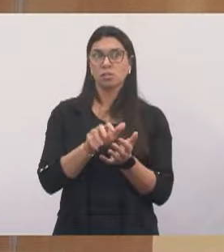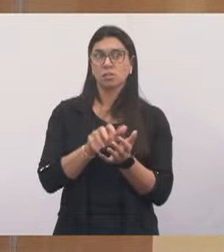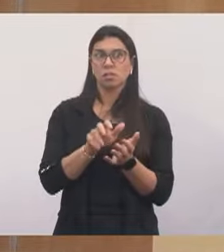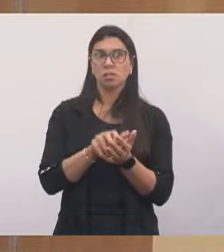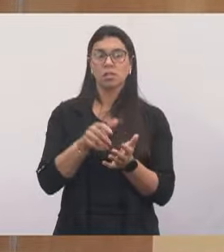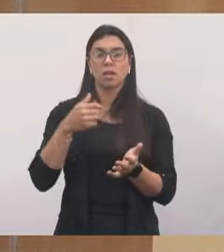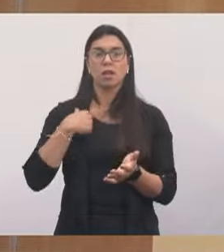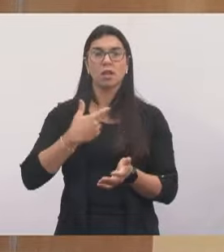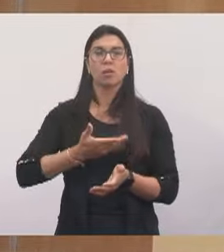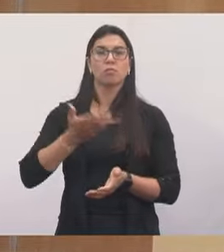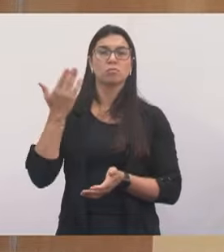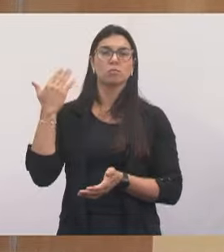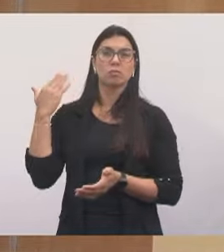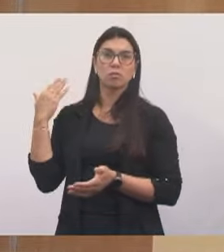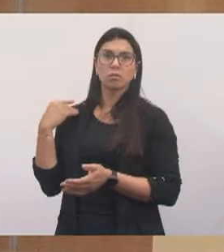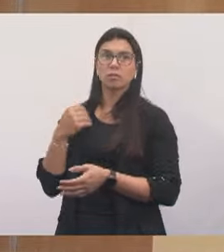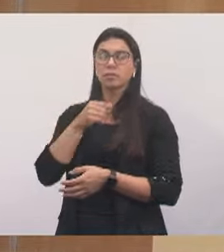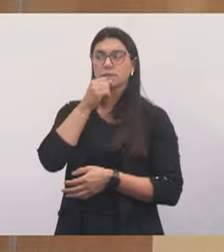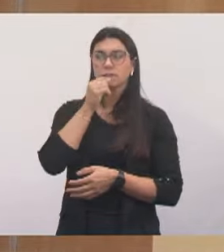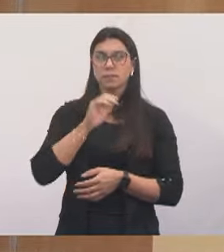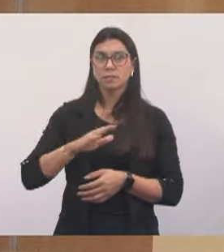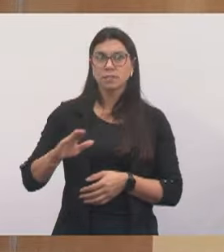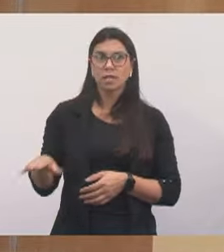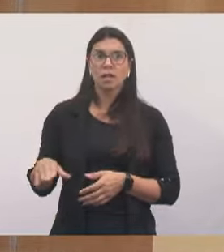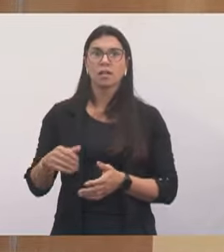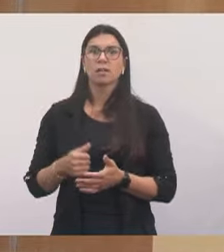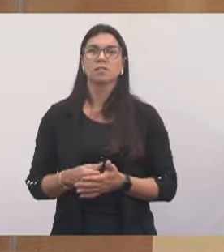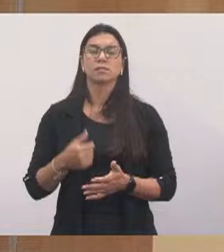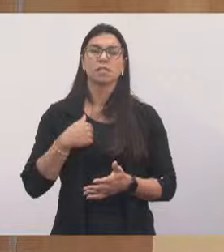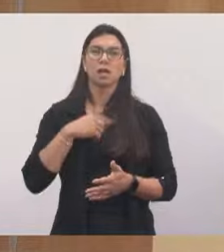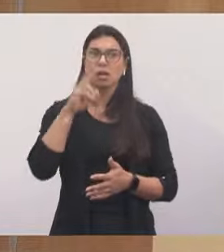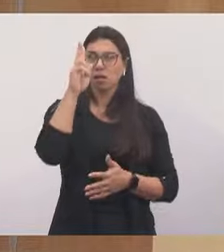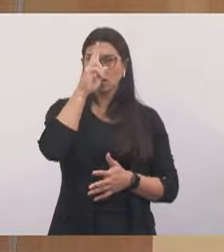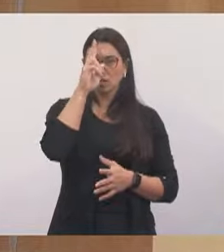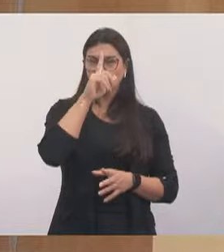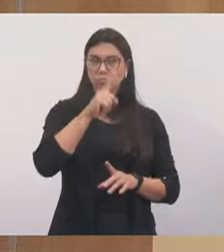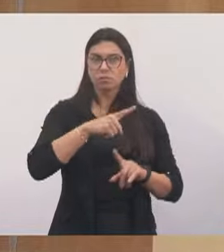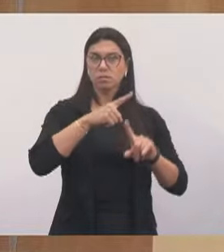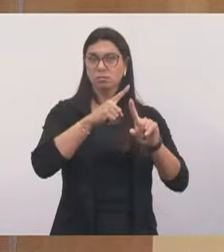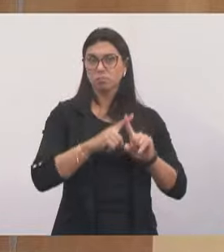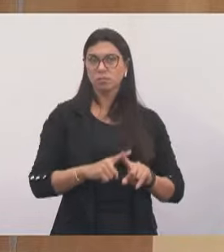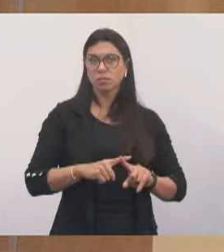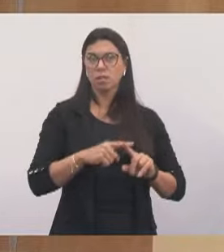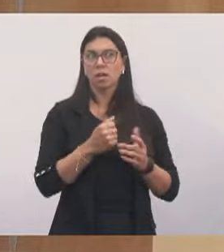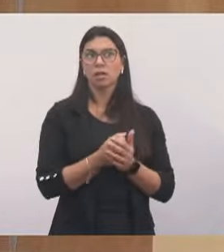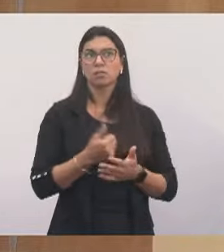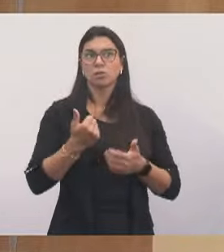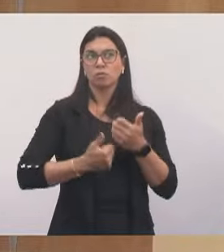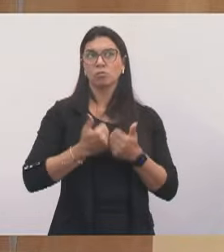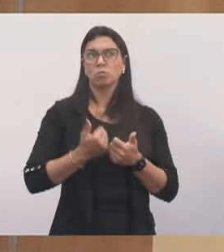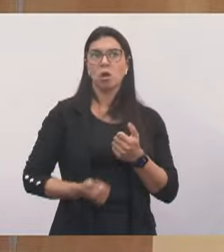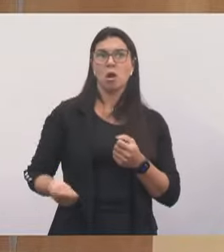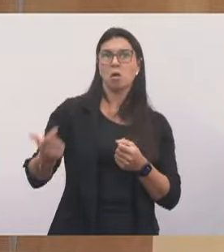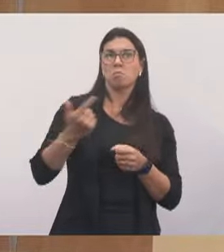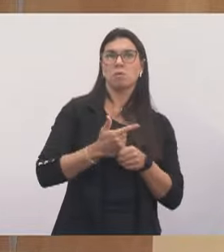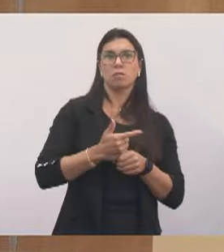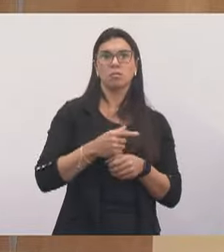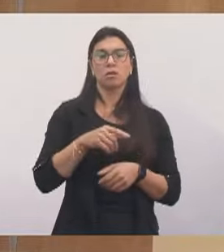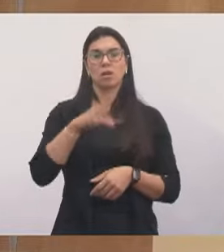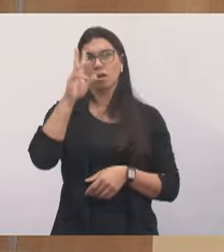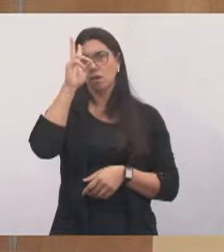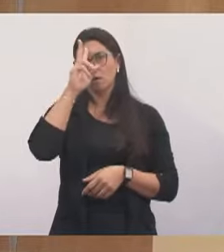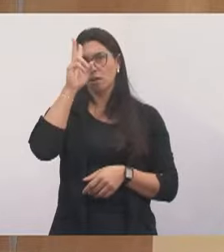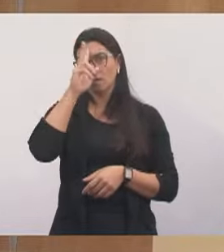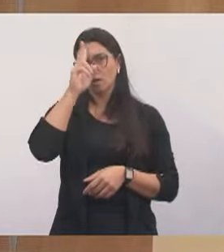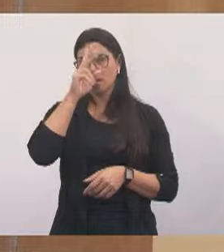quando moleque aquelas grandes finais que tinha ali no futebol amador, que a gente chegava numa carreta, num caminhão, gritando: